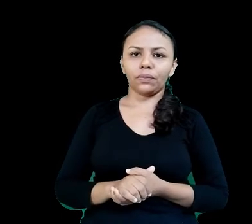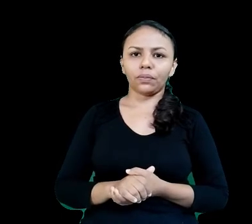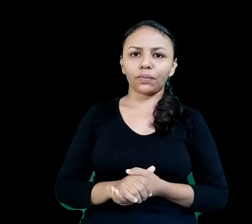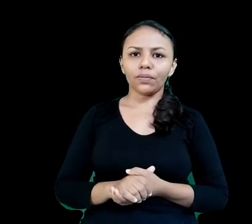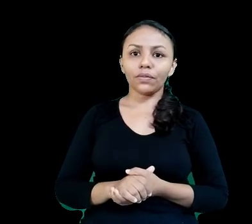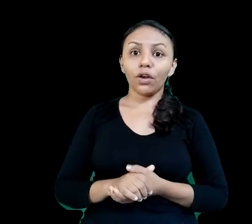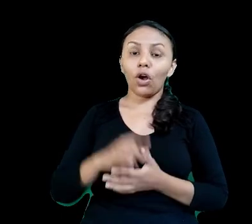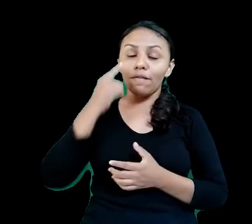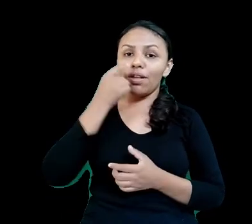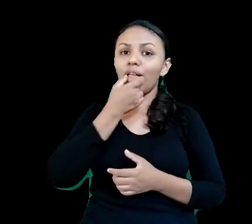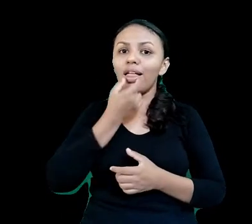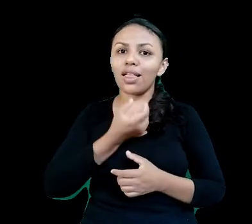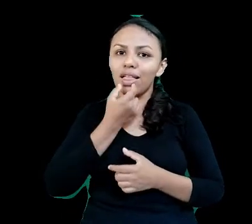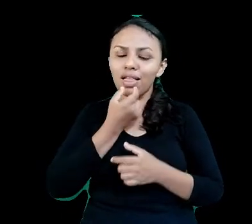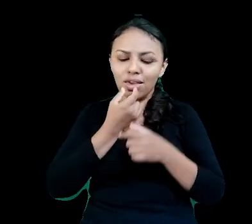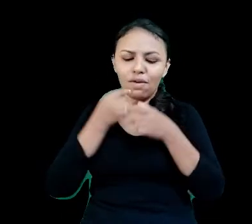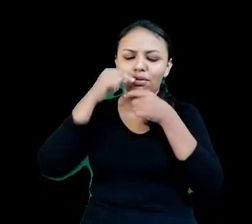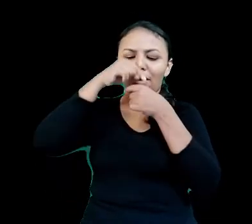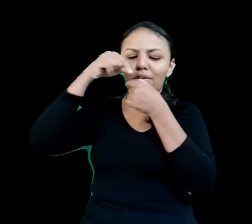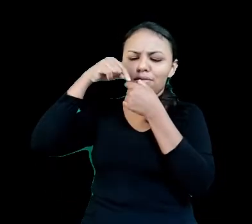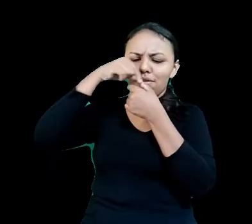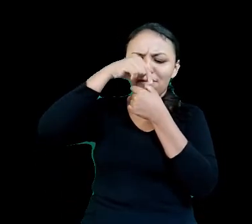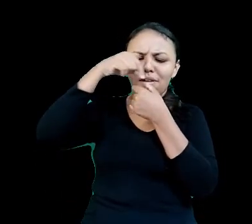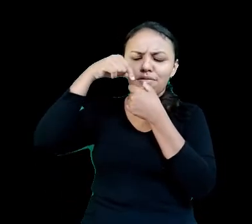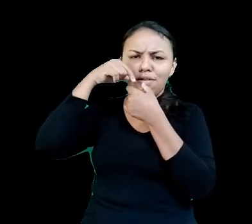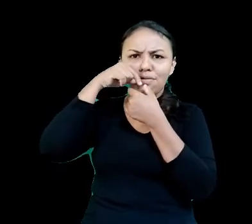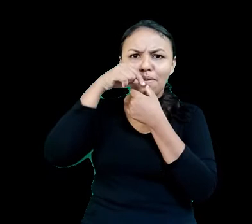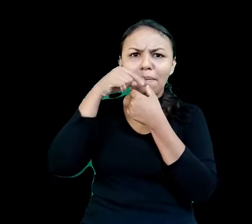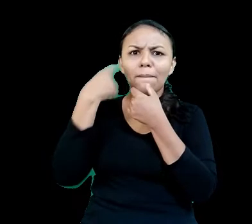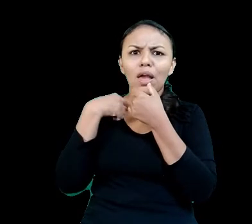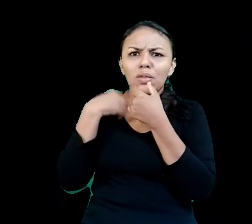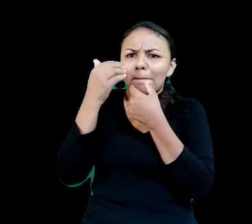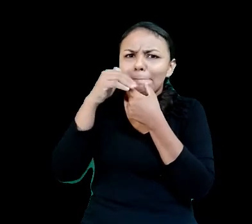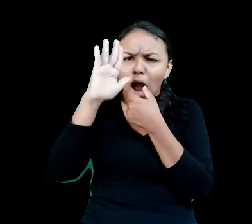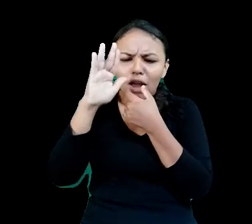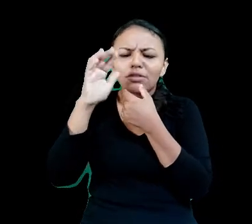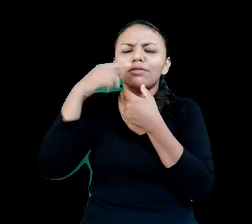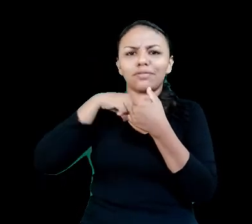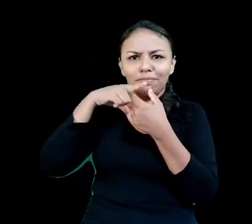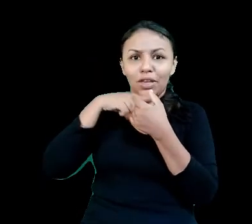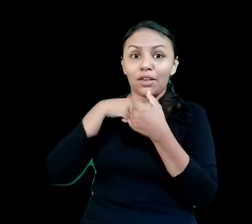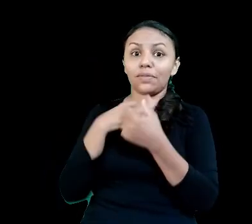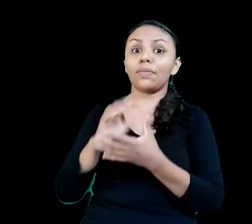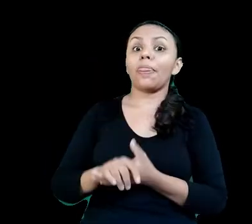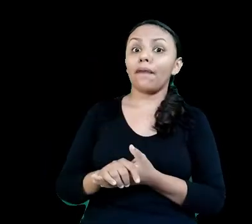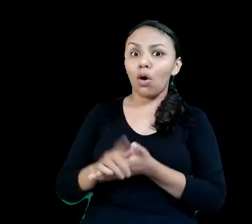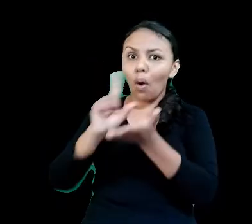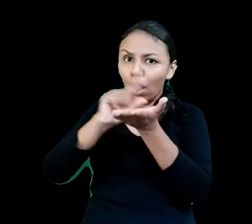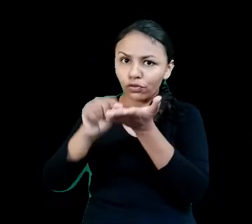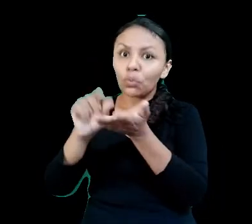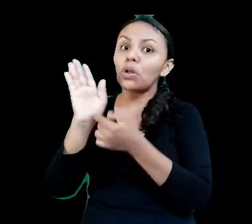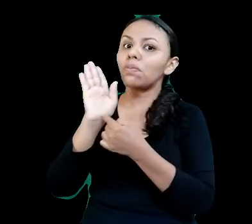observamos na língua esses receptores de uma forma mais aumentada, e aqui nesse artigo ele